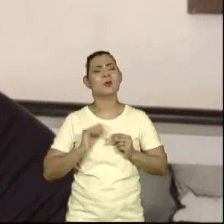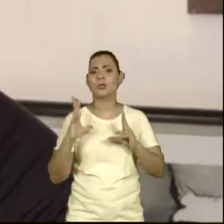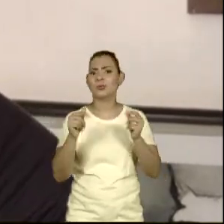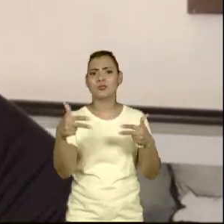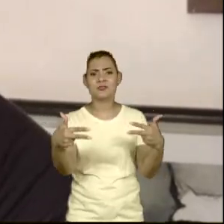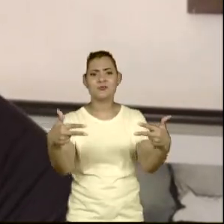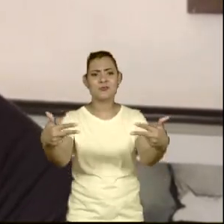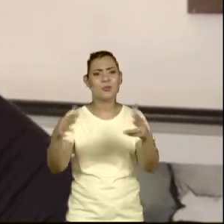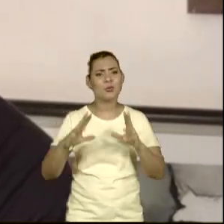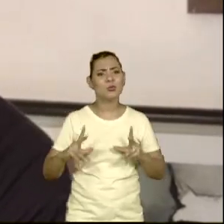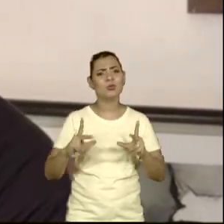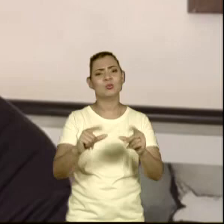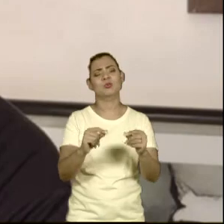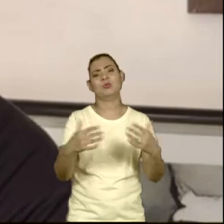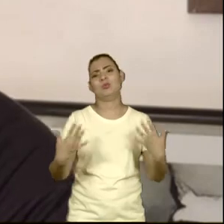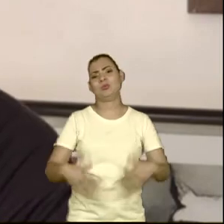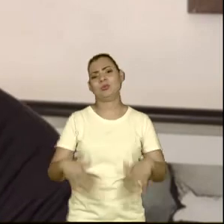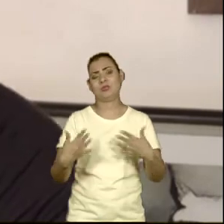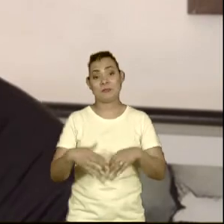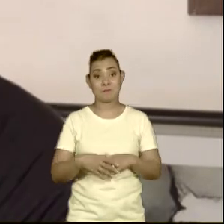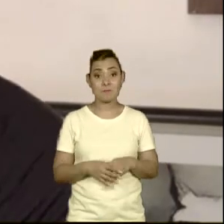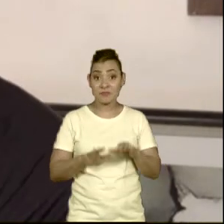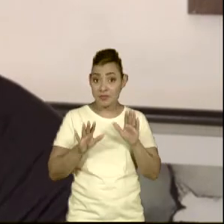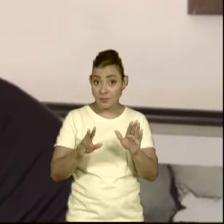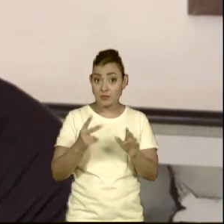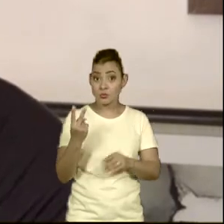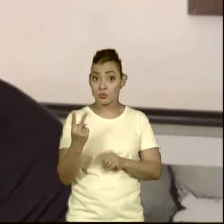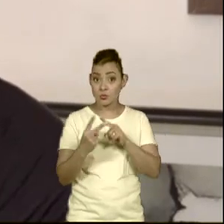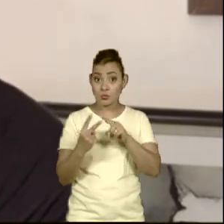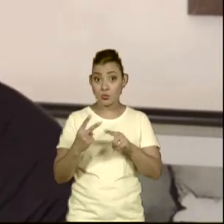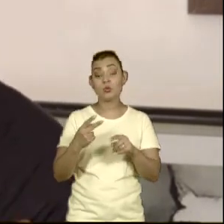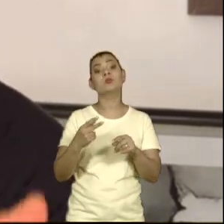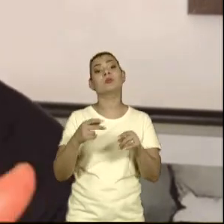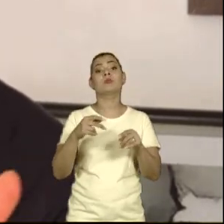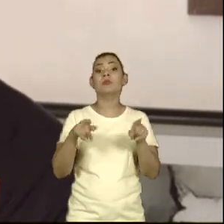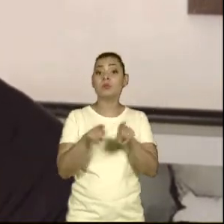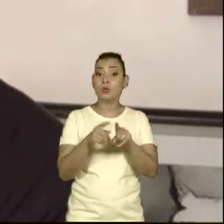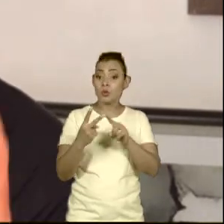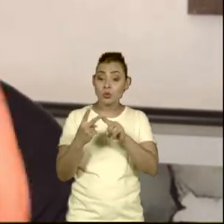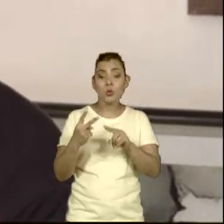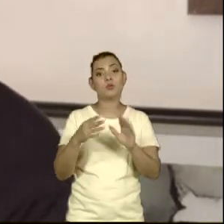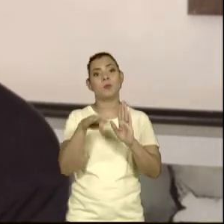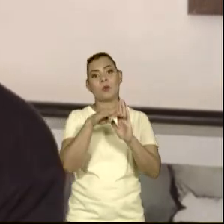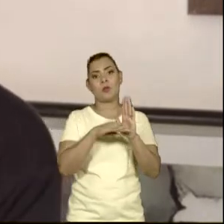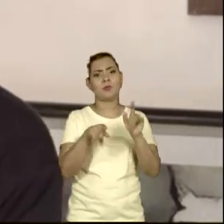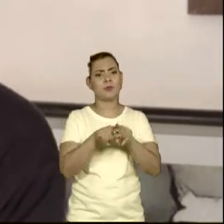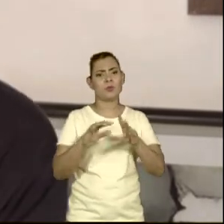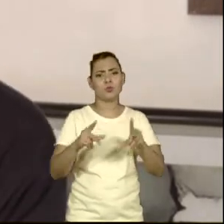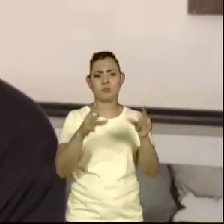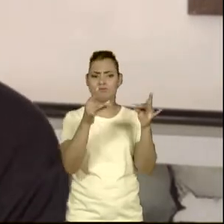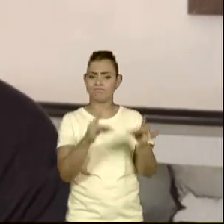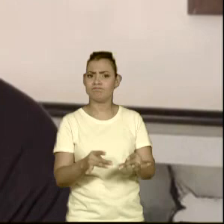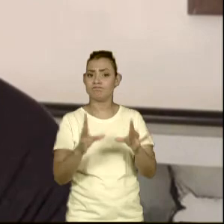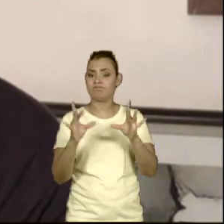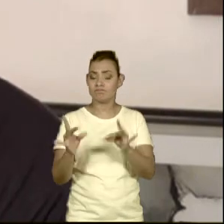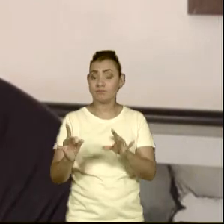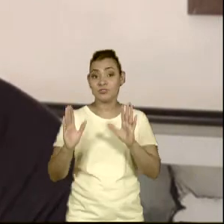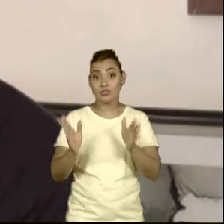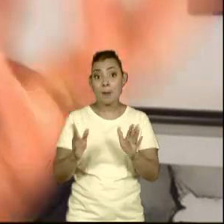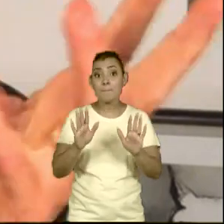gente filmou já talvez nem exista mais. Mas são dois programas que foram criados por mim e eu tenho esse envolvimento todo. Então,